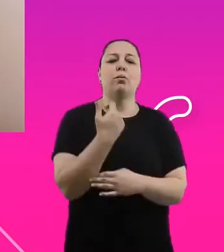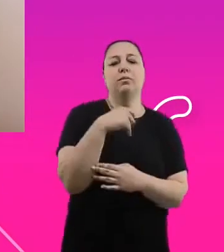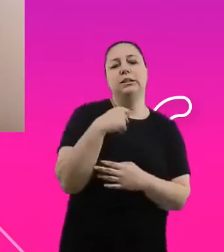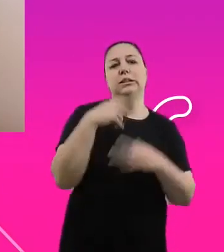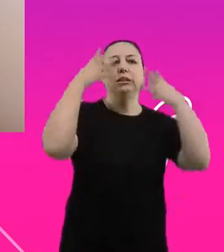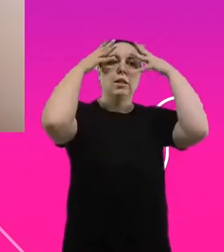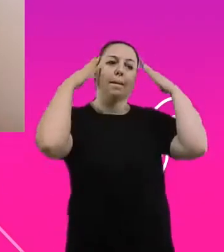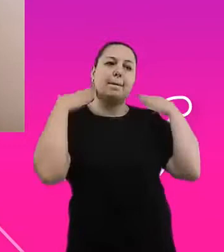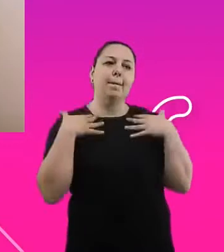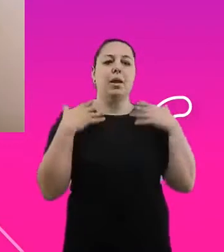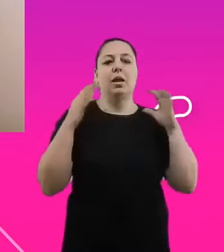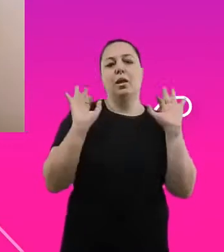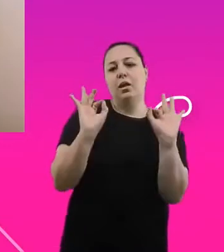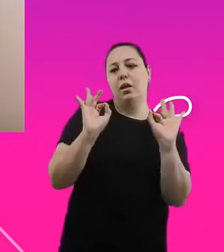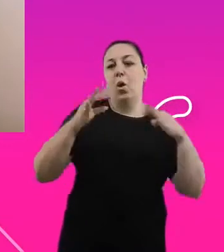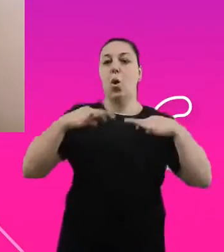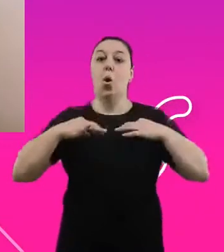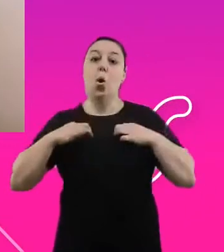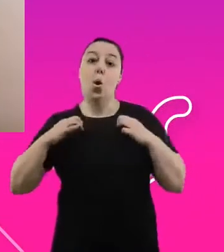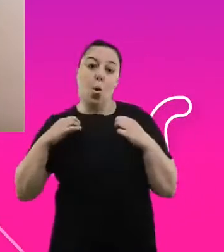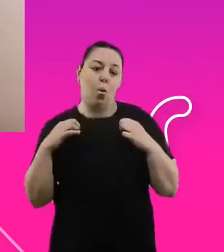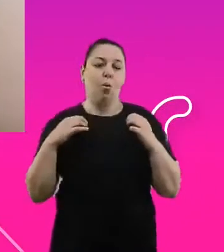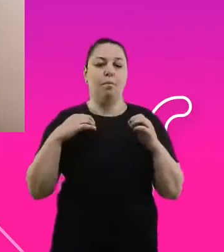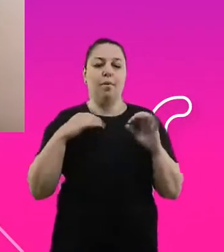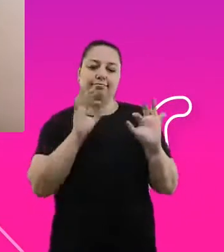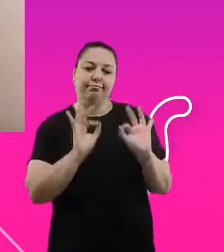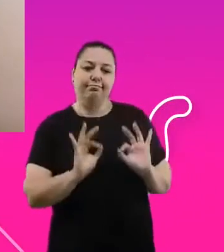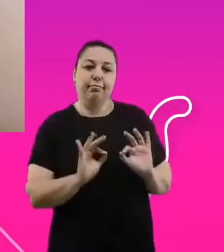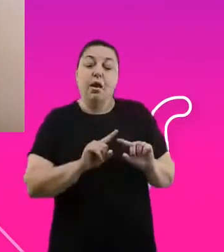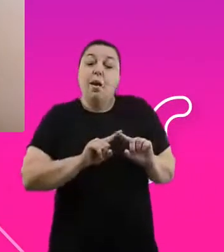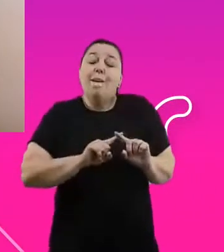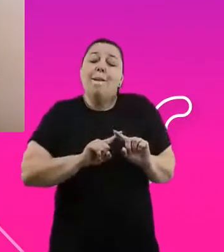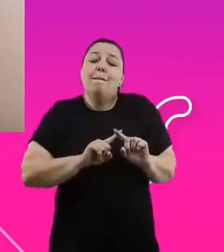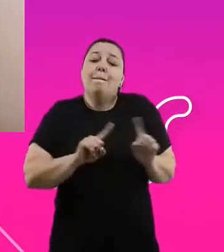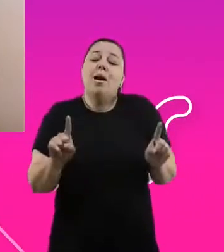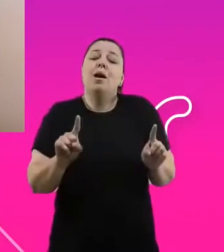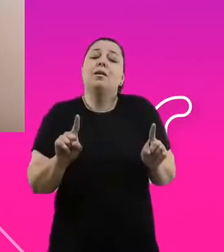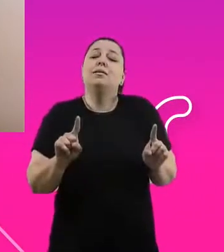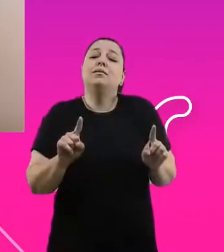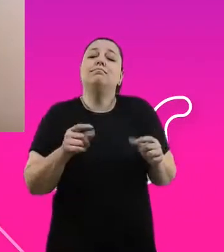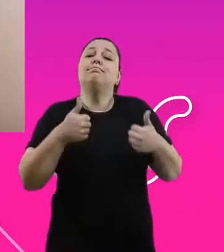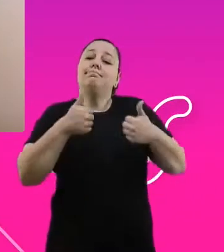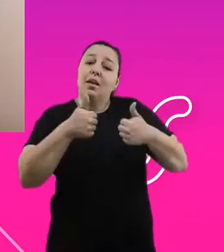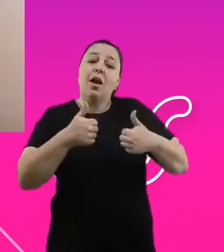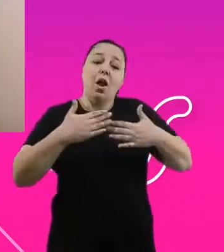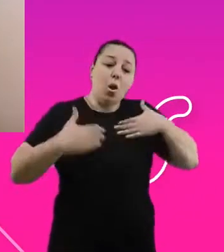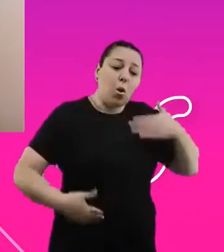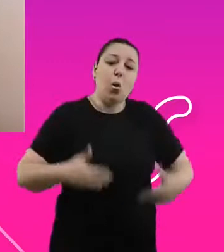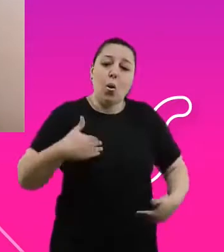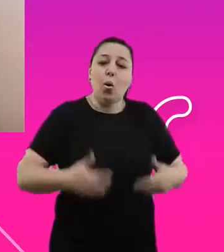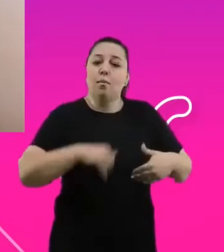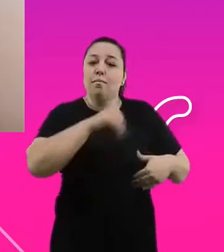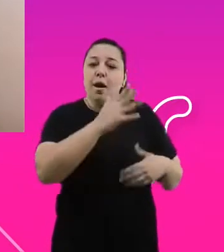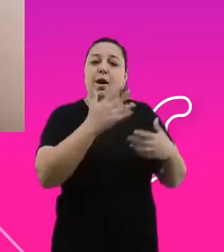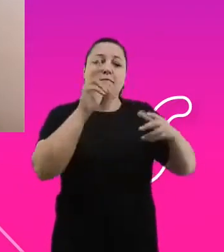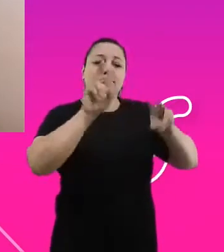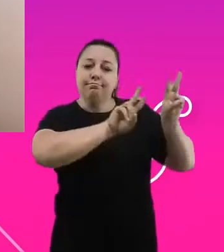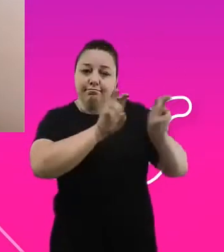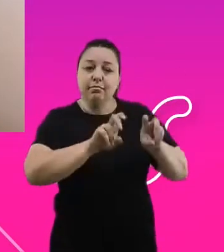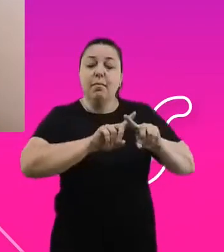roupas e tal, mas a gente não fala do lado de dentro, a gente não fala disso. E a internet, a gente é a primeira